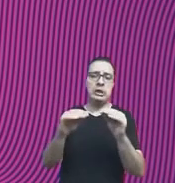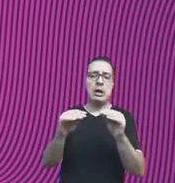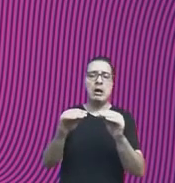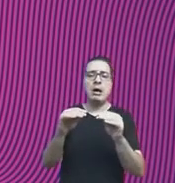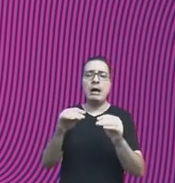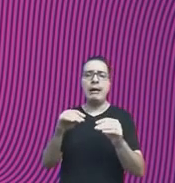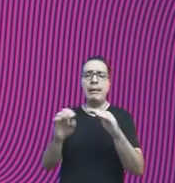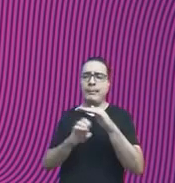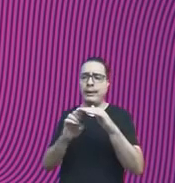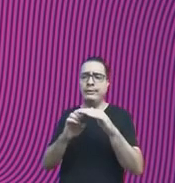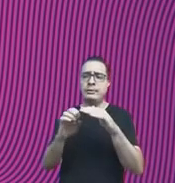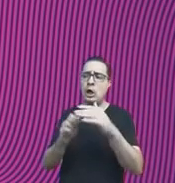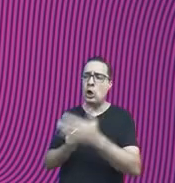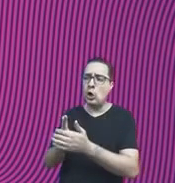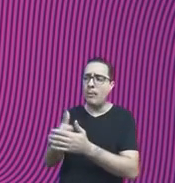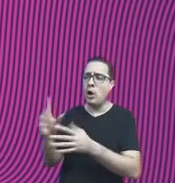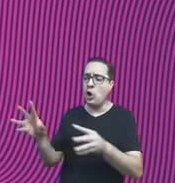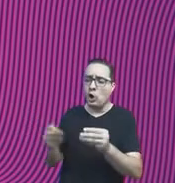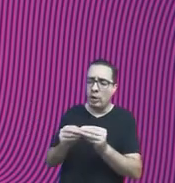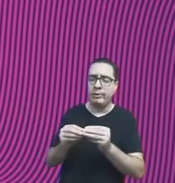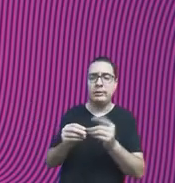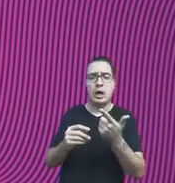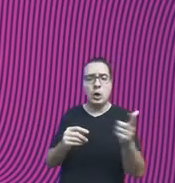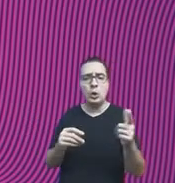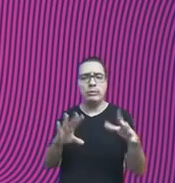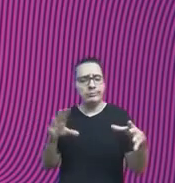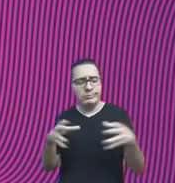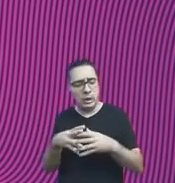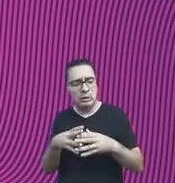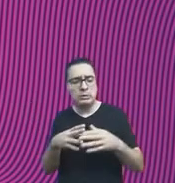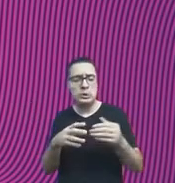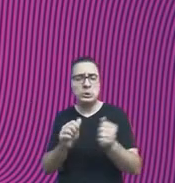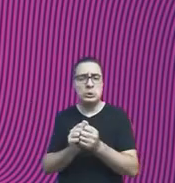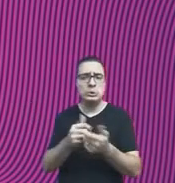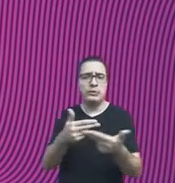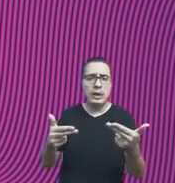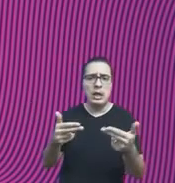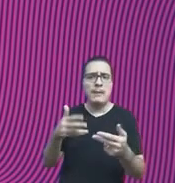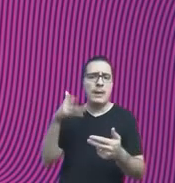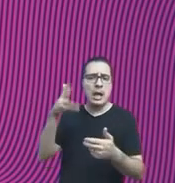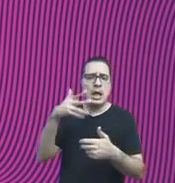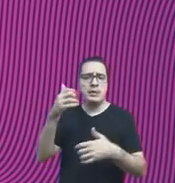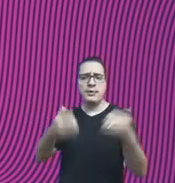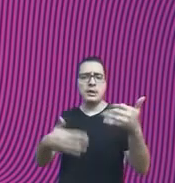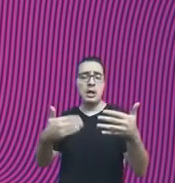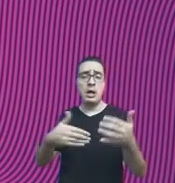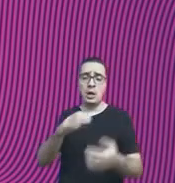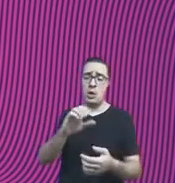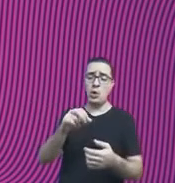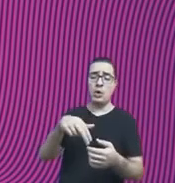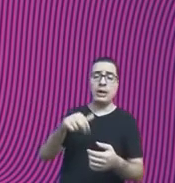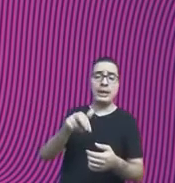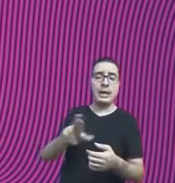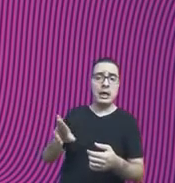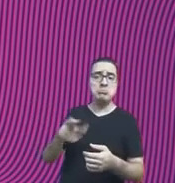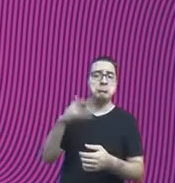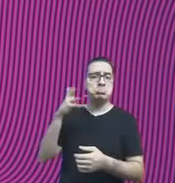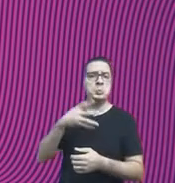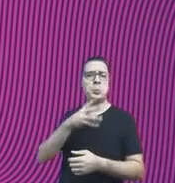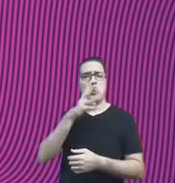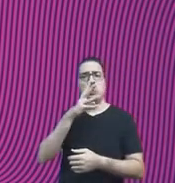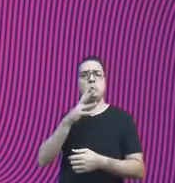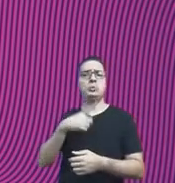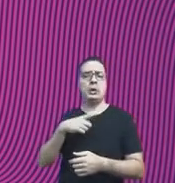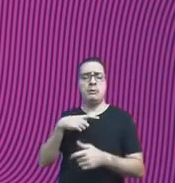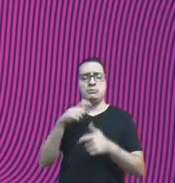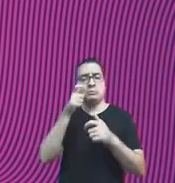aquisições, concentrações, palestras sobre isso. O próprio CONAP teve uma palestra super interessante sobre isso. Eu